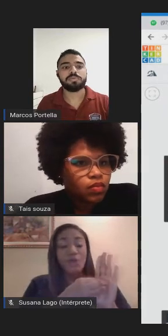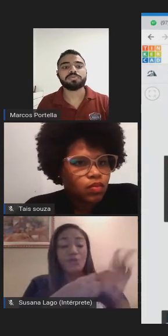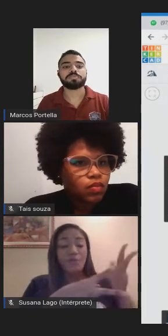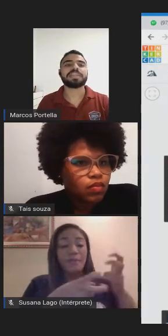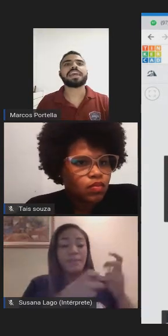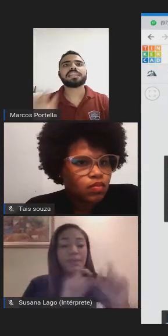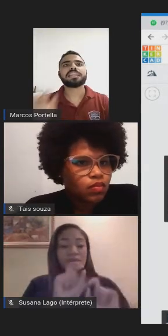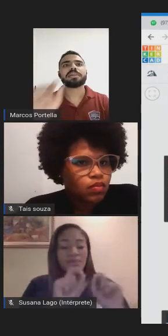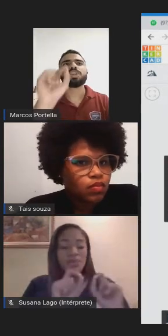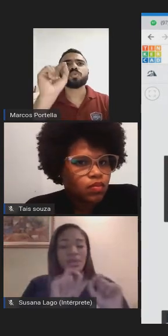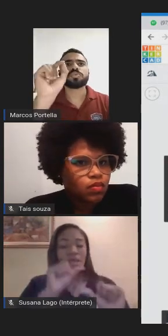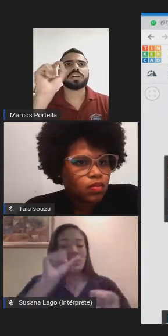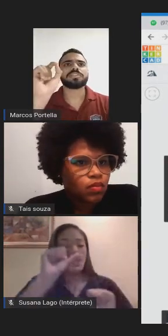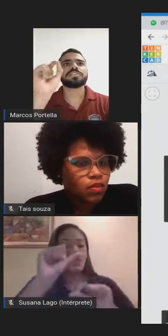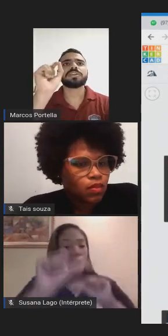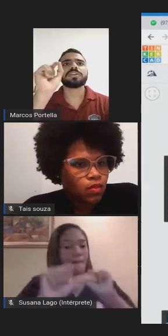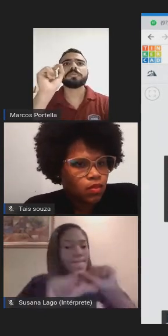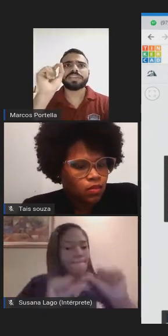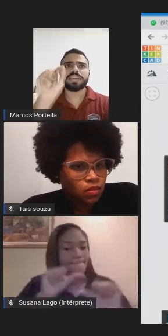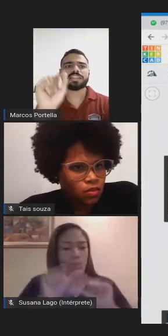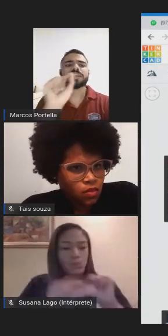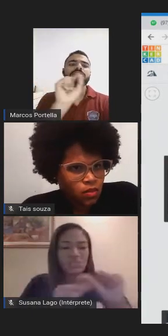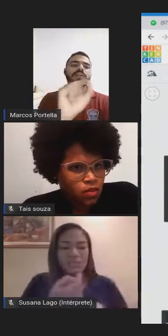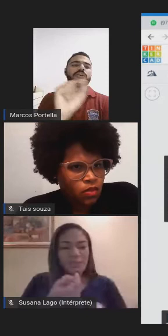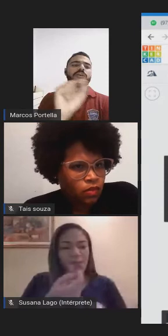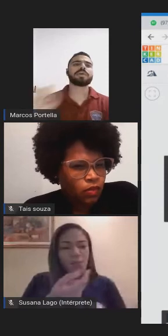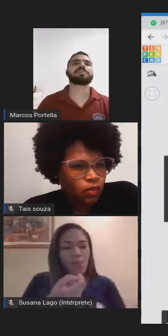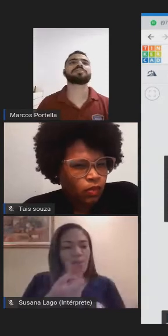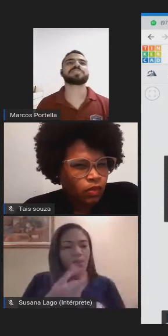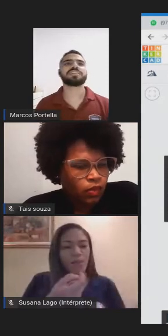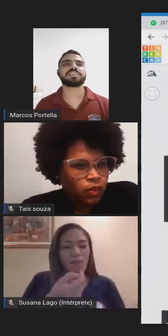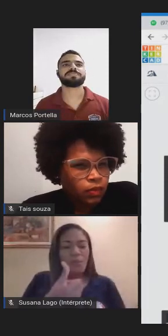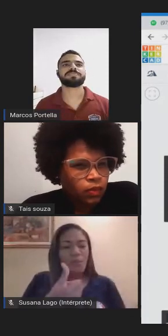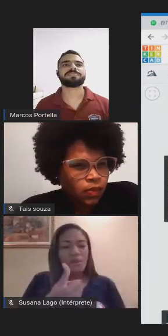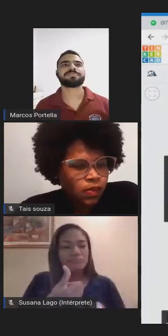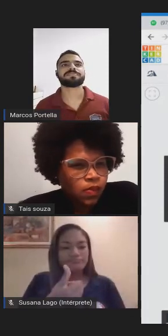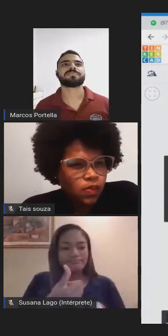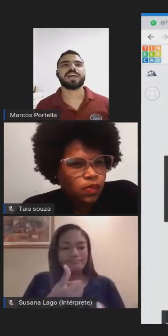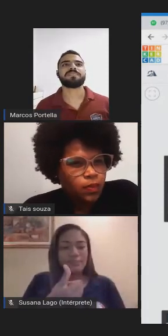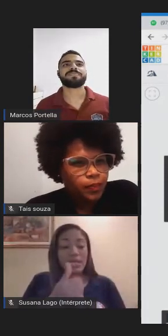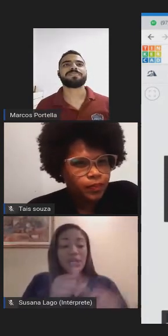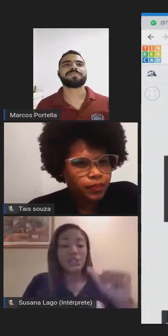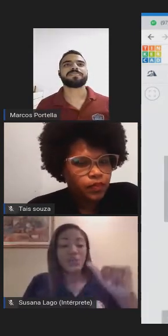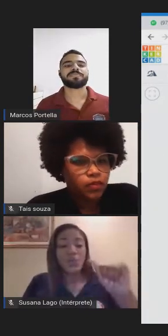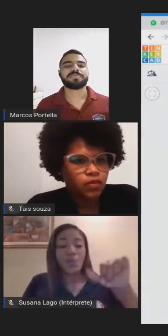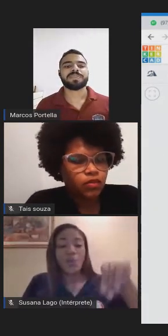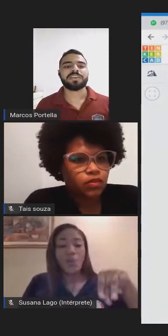alteração muito pequena, minúscula, tão pequena que o amperímetro não consegue ver,